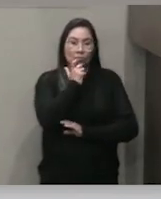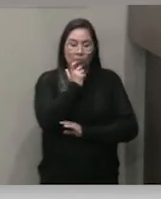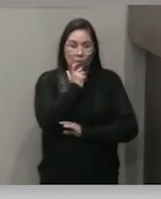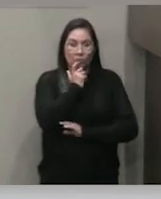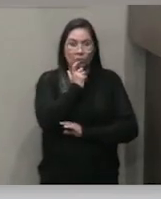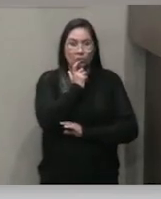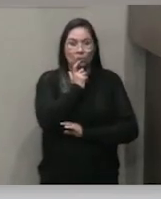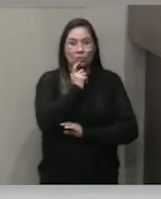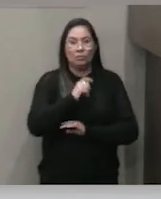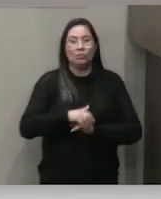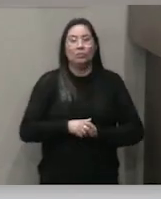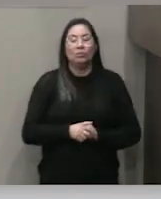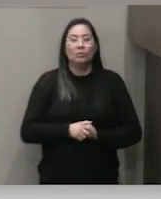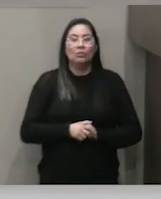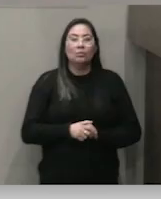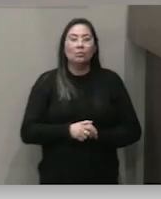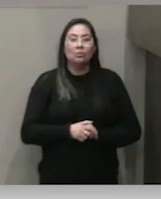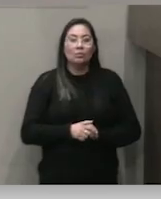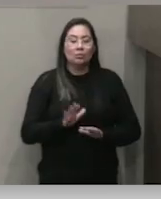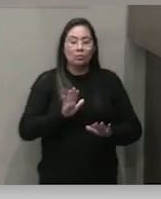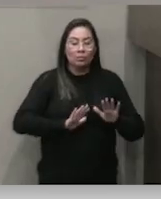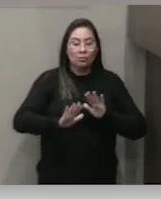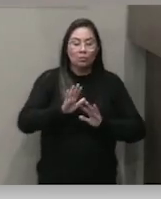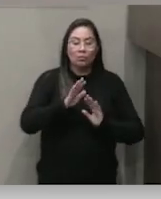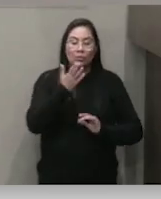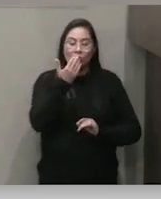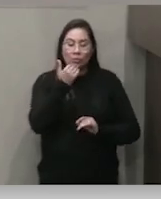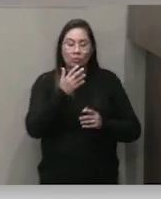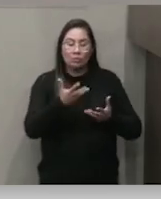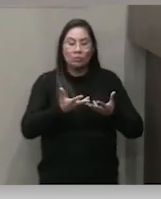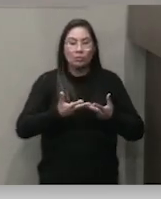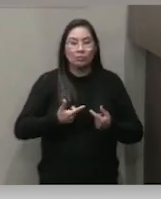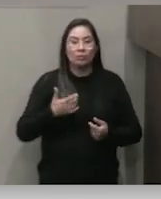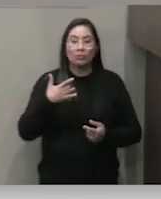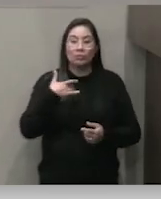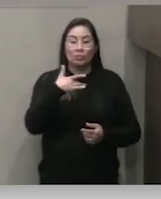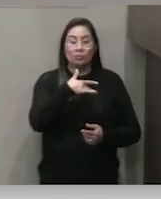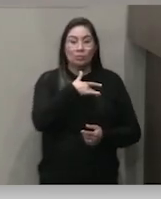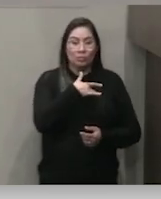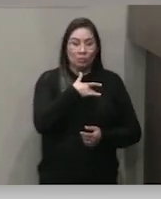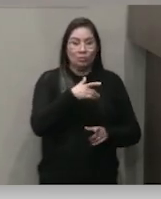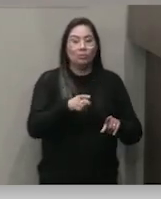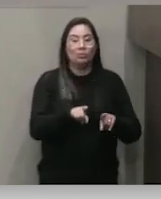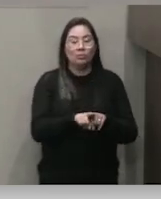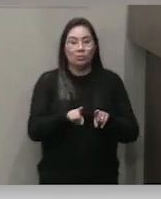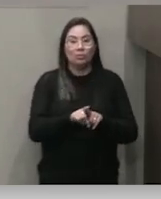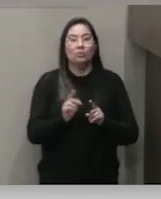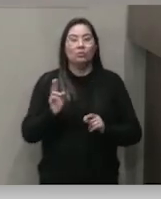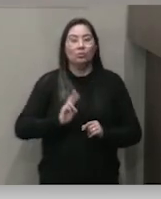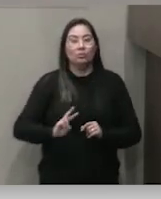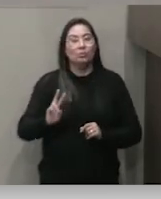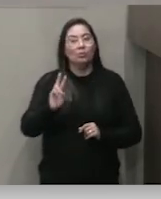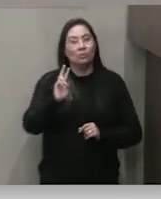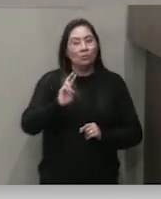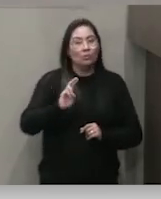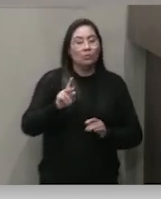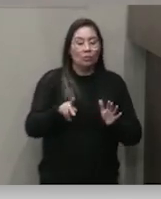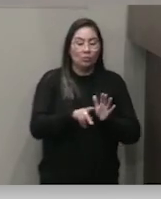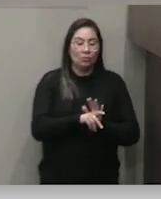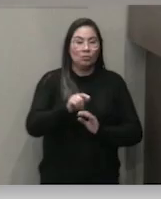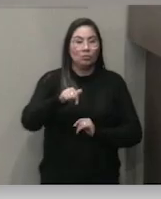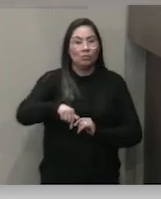uma educação alimentar com qualidade, né, saudável, e também de valorizar o que é daqui,